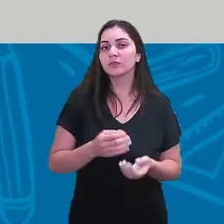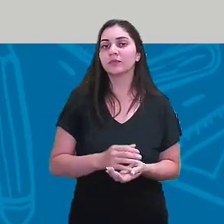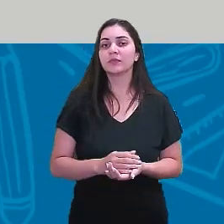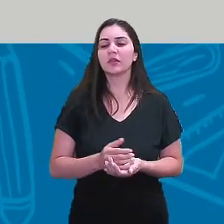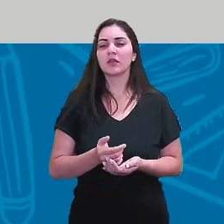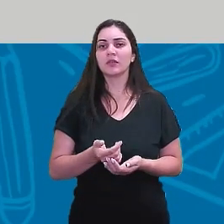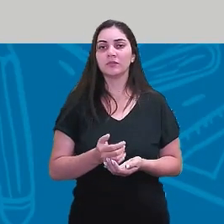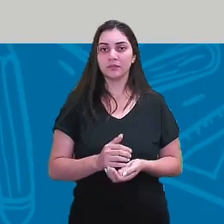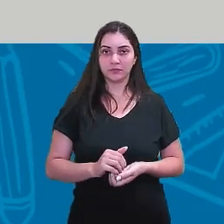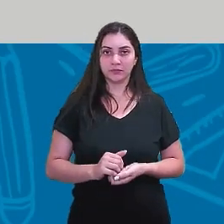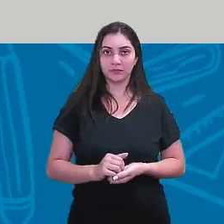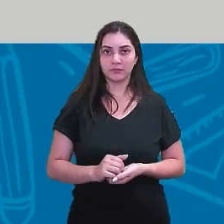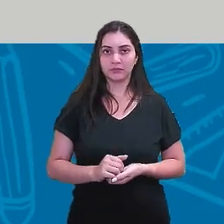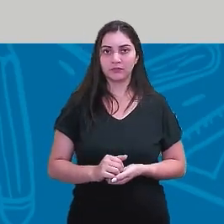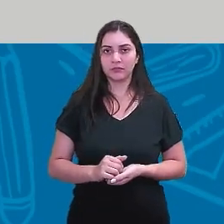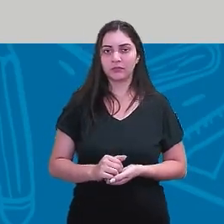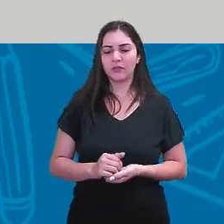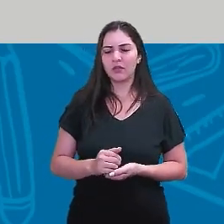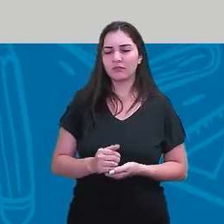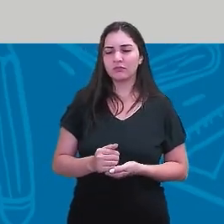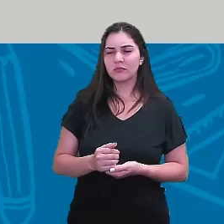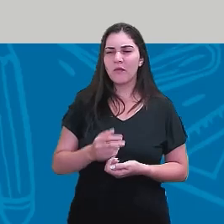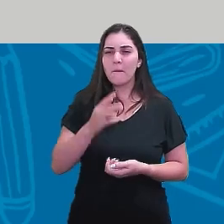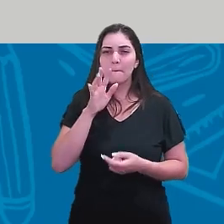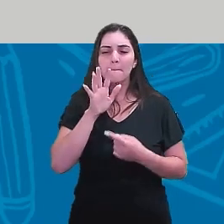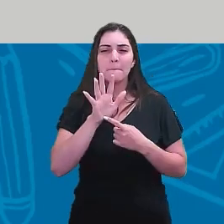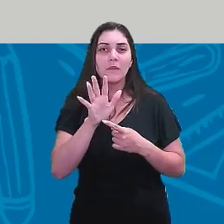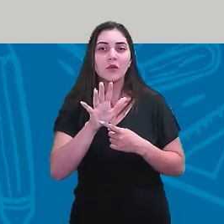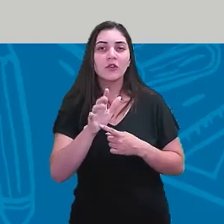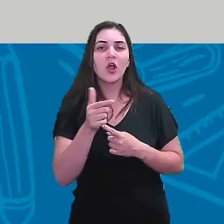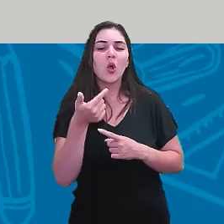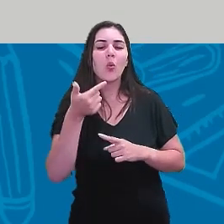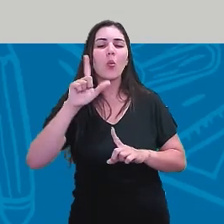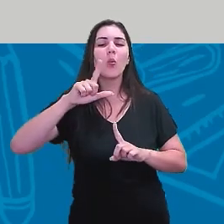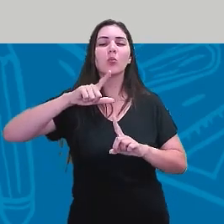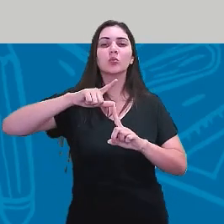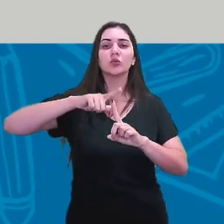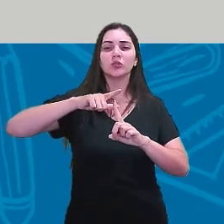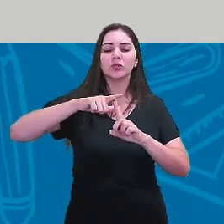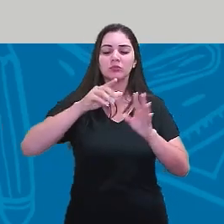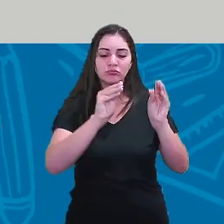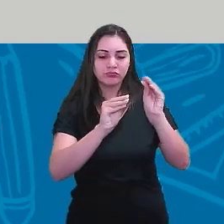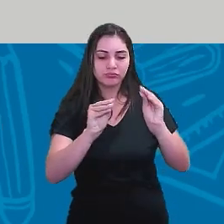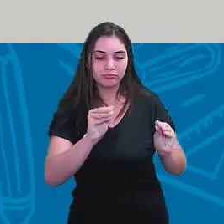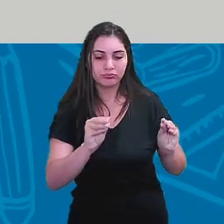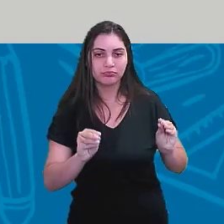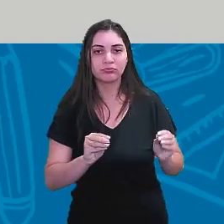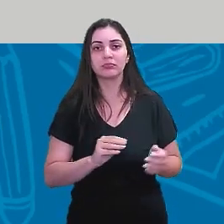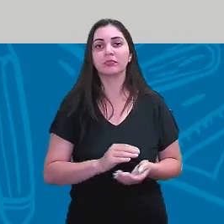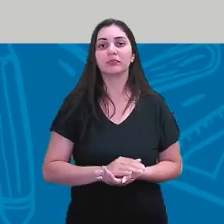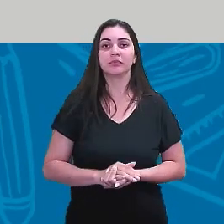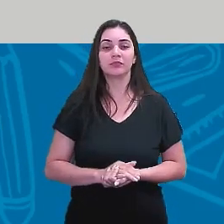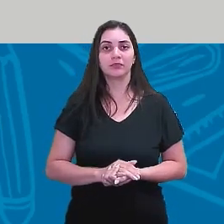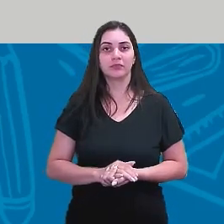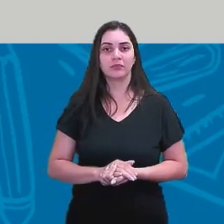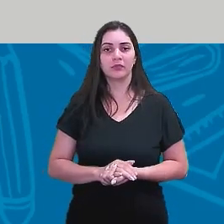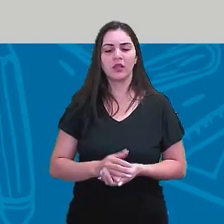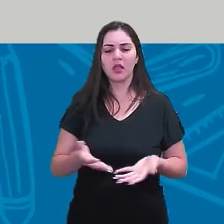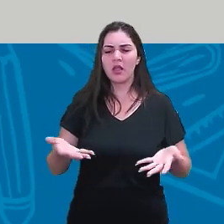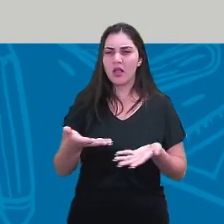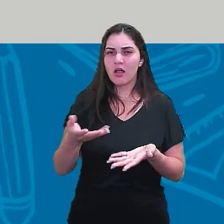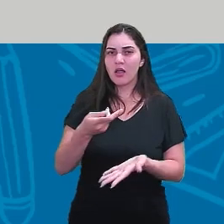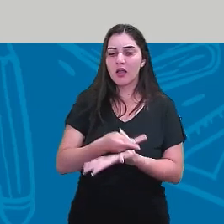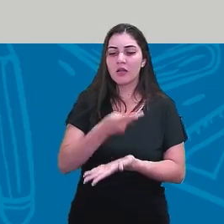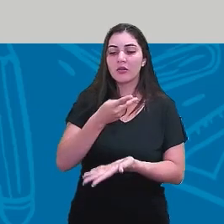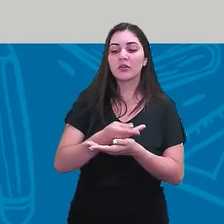uma outra roupagem a esse terreno. Vamos lá. Eles são ocasionados